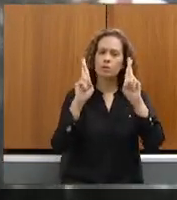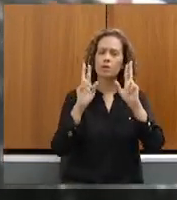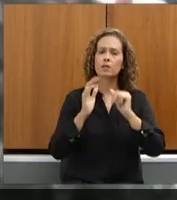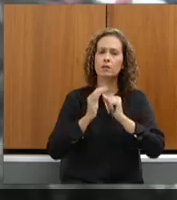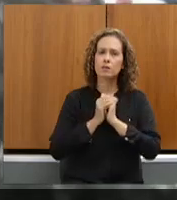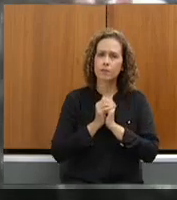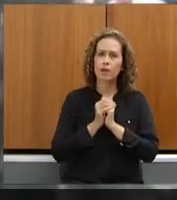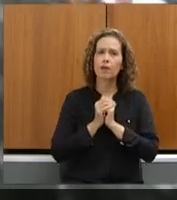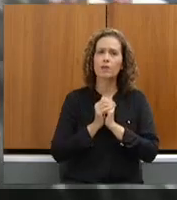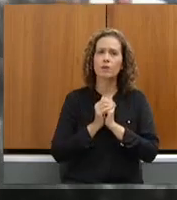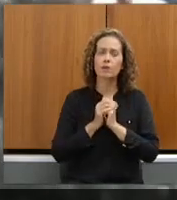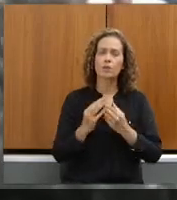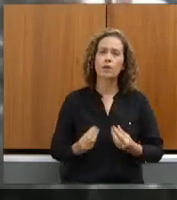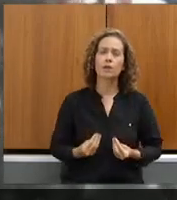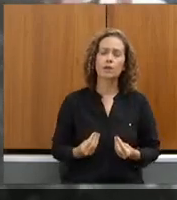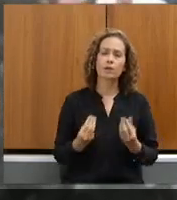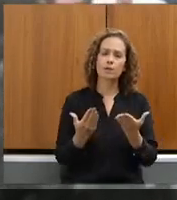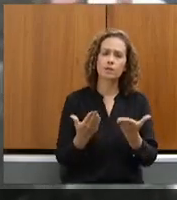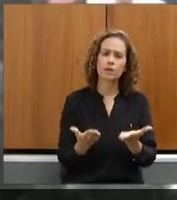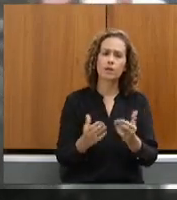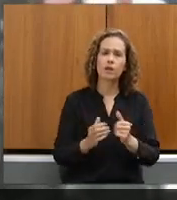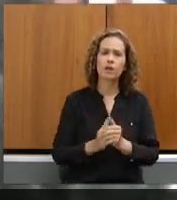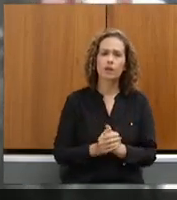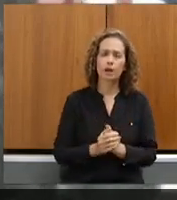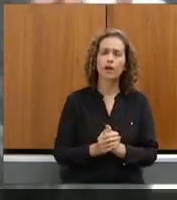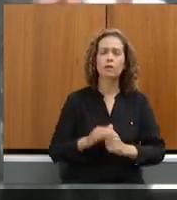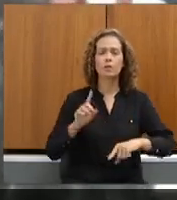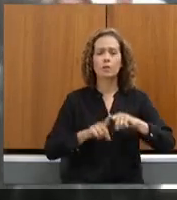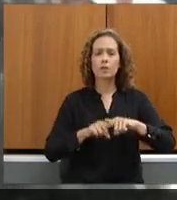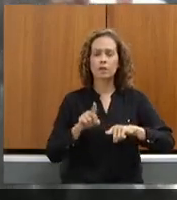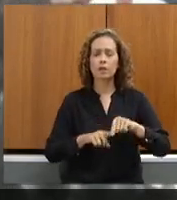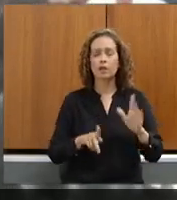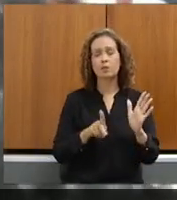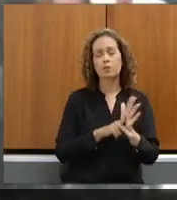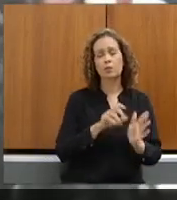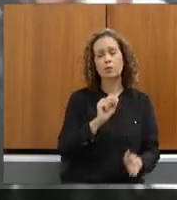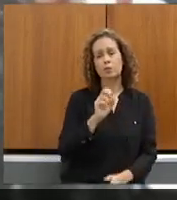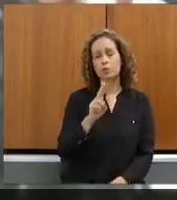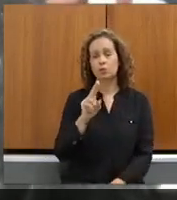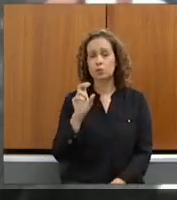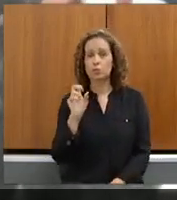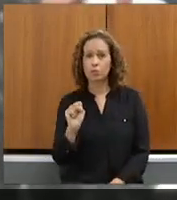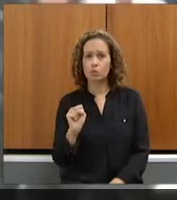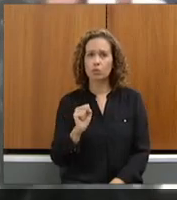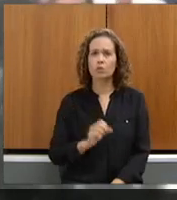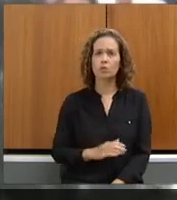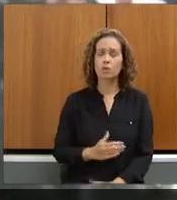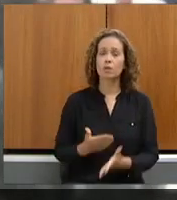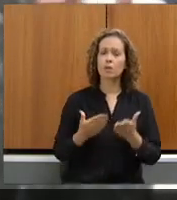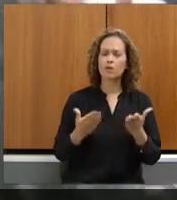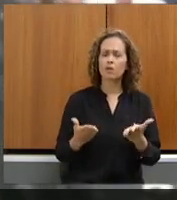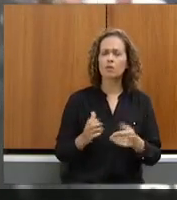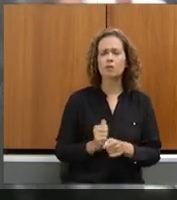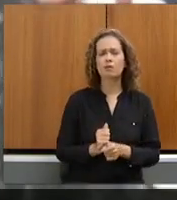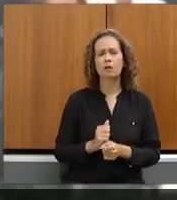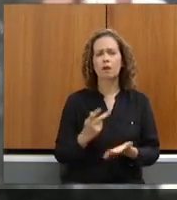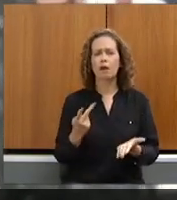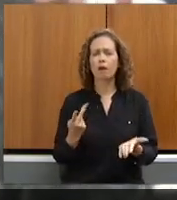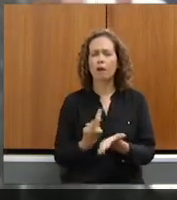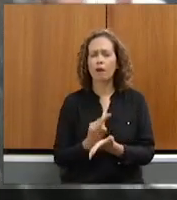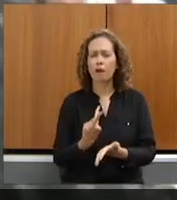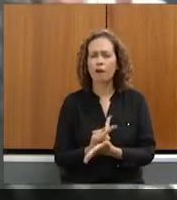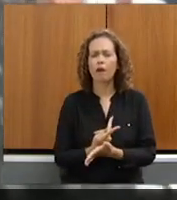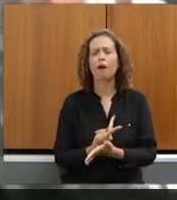mecanismo entregar equipamentos do SUS para iniciativa privada isso não só é imoral esse